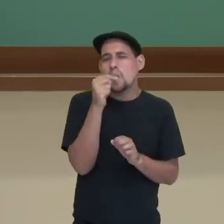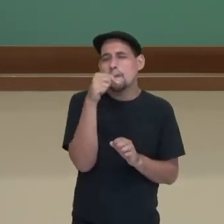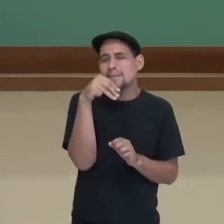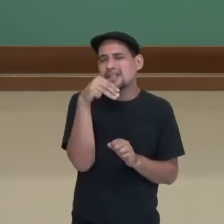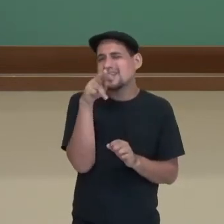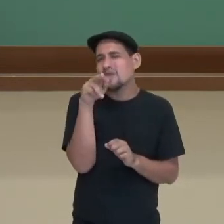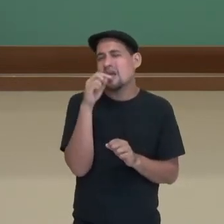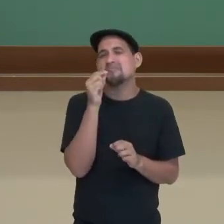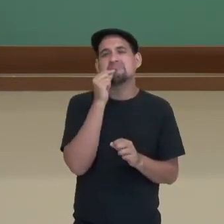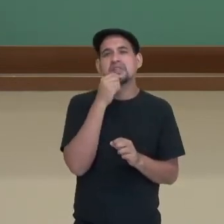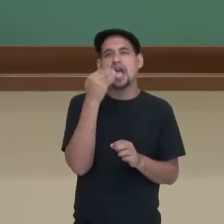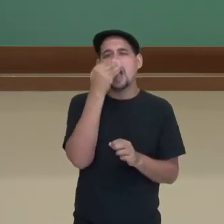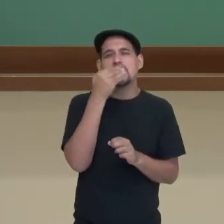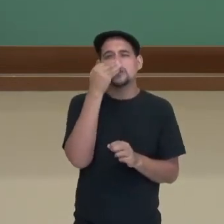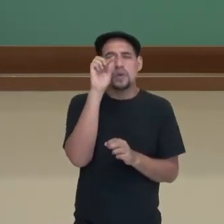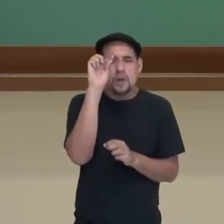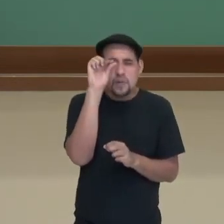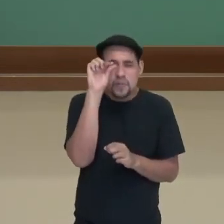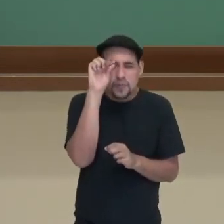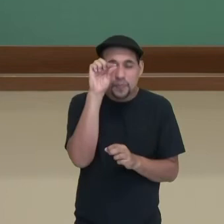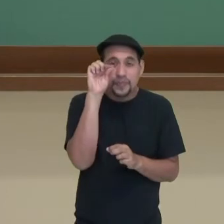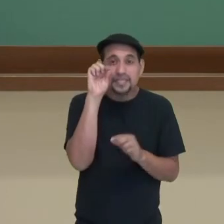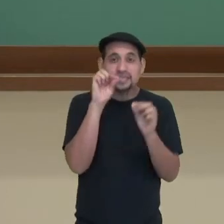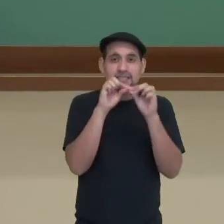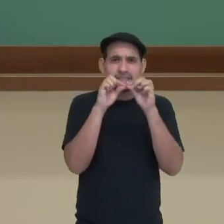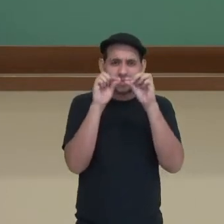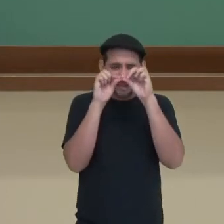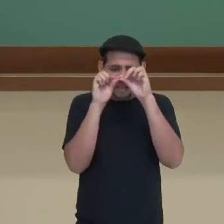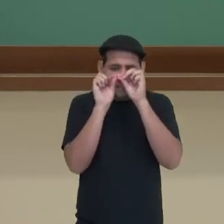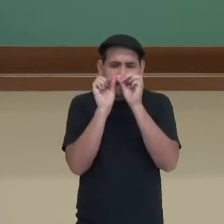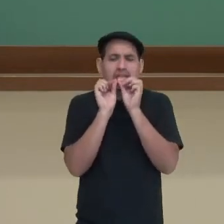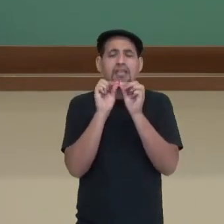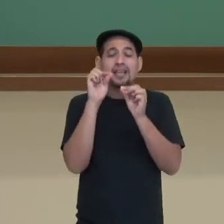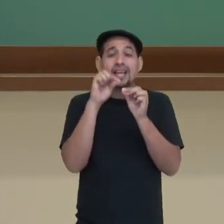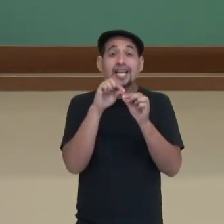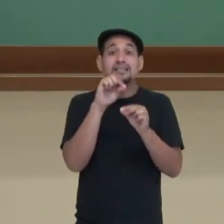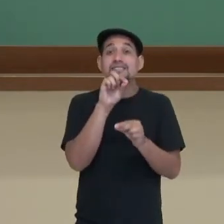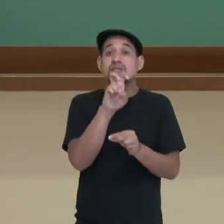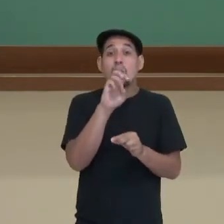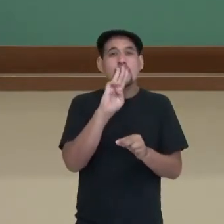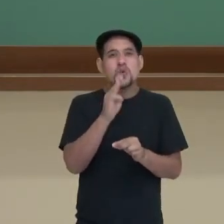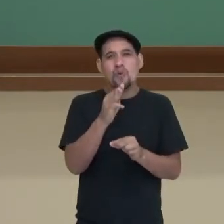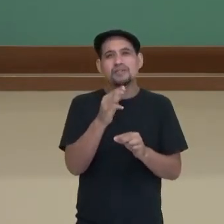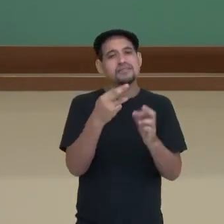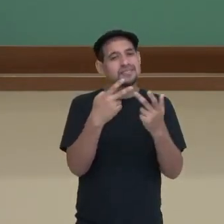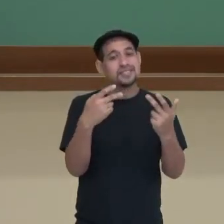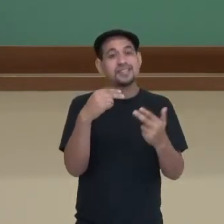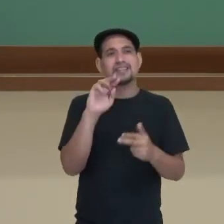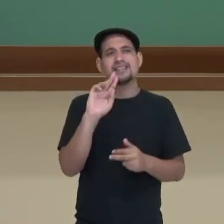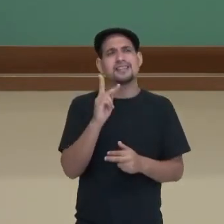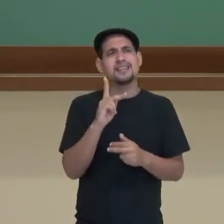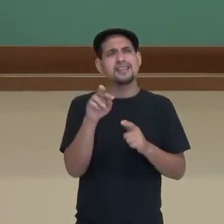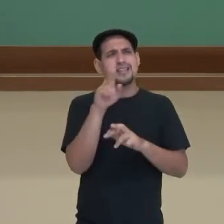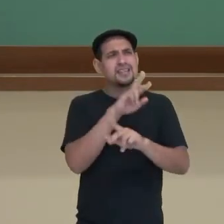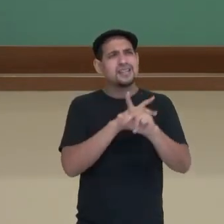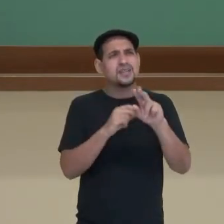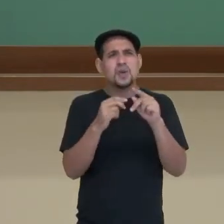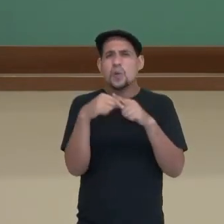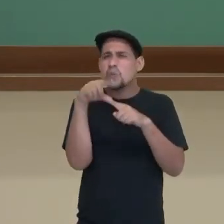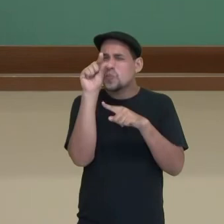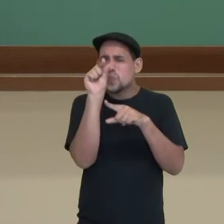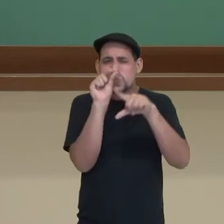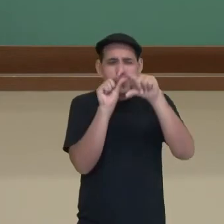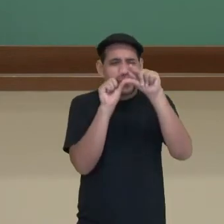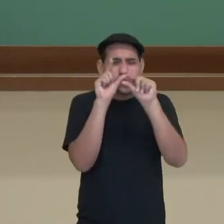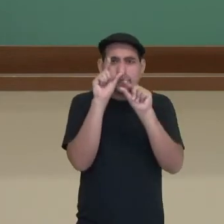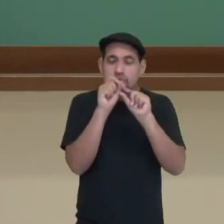de açúcar. Se você abrir esse dado de 1 milímetro e colocar lá, cabe 5 milhões de hemácias. Então elas são muito pequenininhas e elas